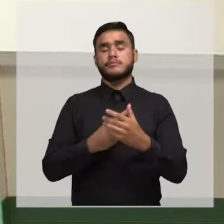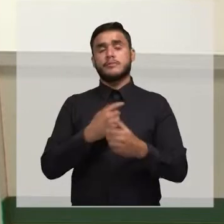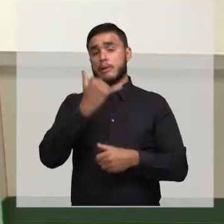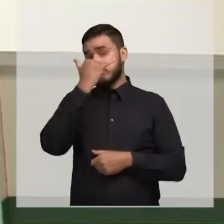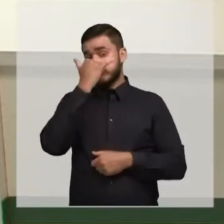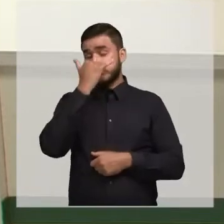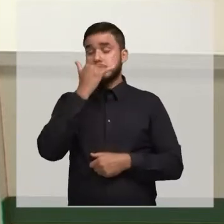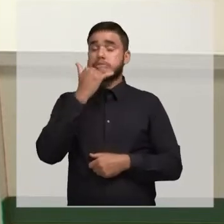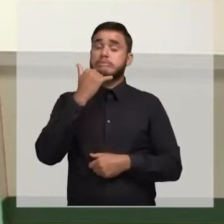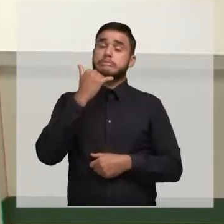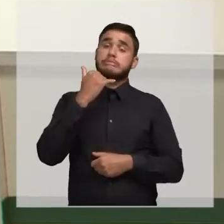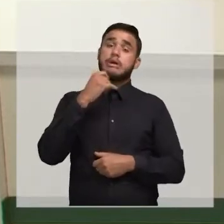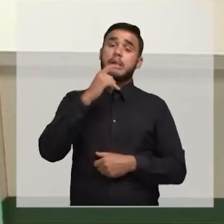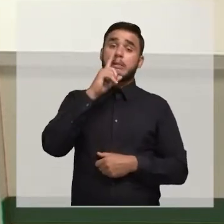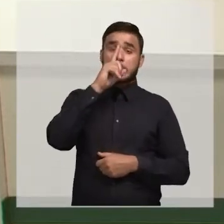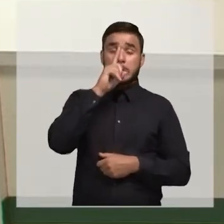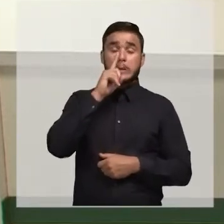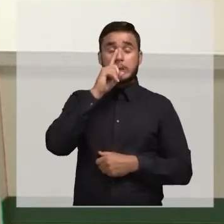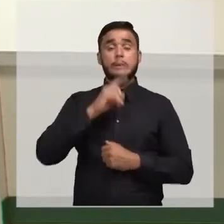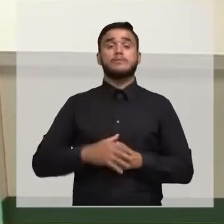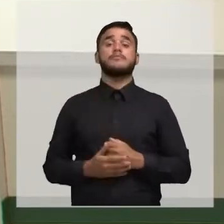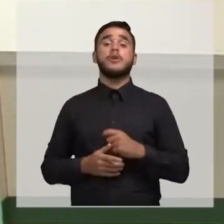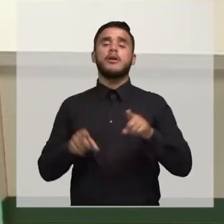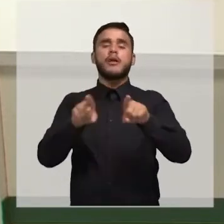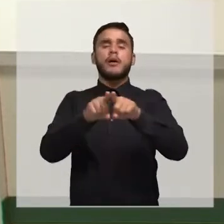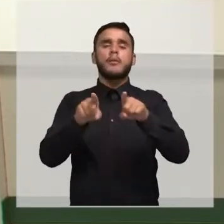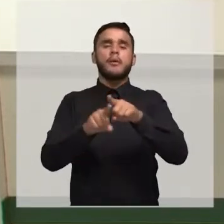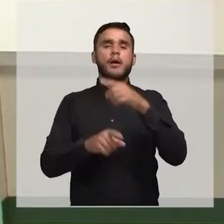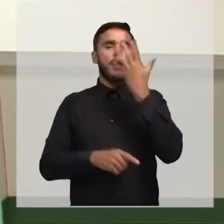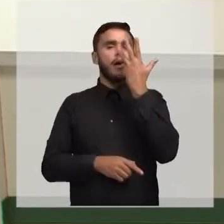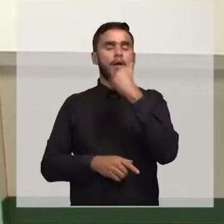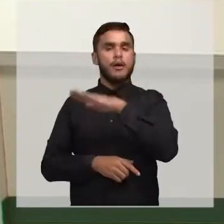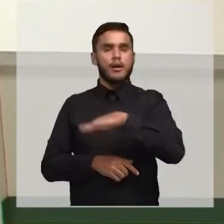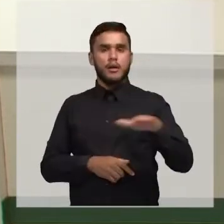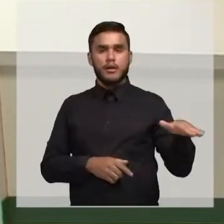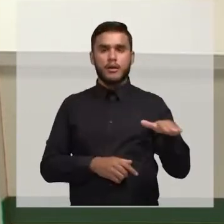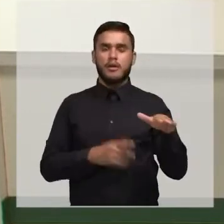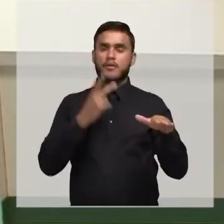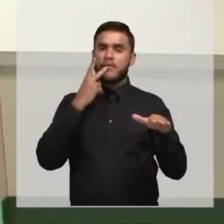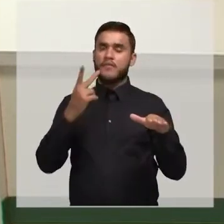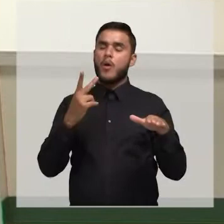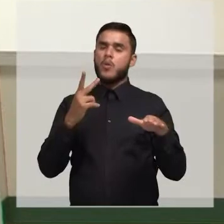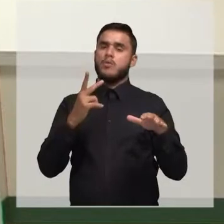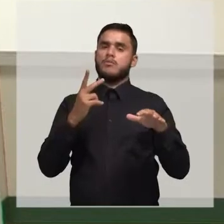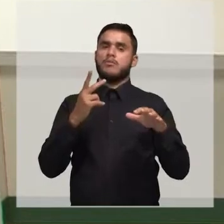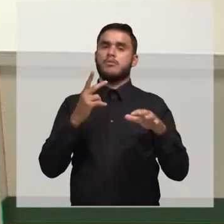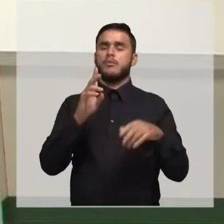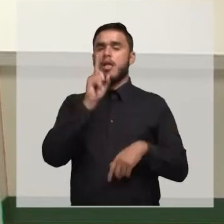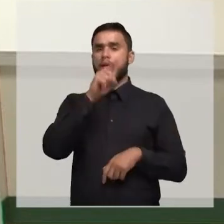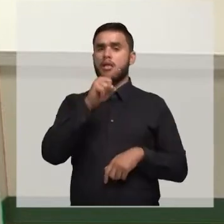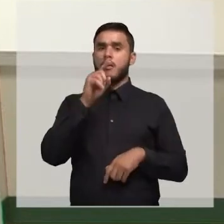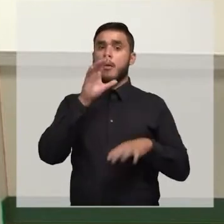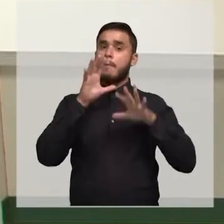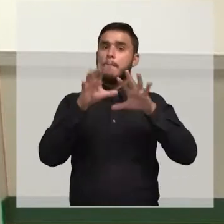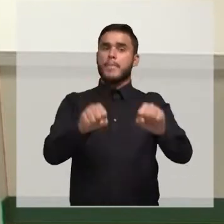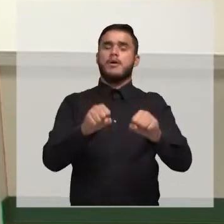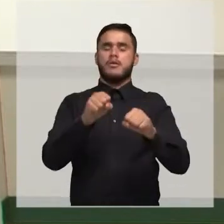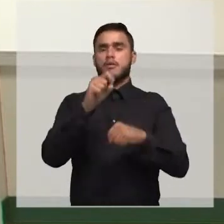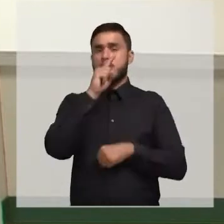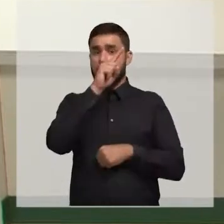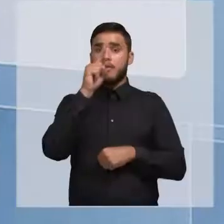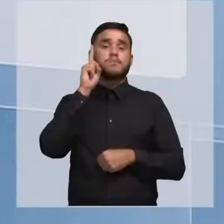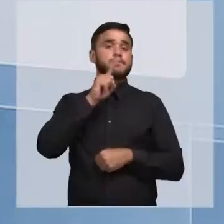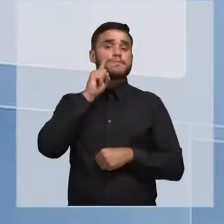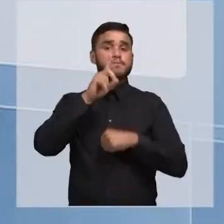da questão das crianças que foram afastadas dos pais brasileiros lá nos Estados Unidos, e o vice-presidente foi